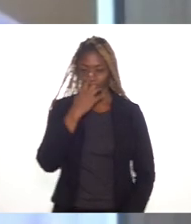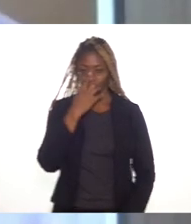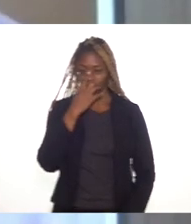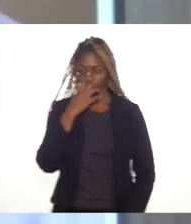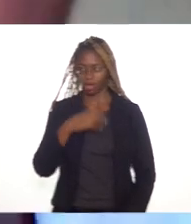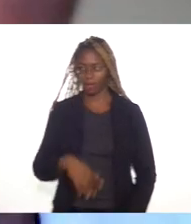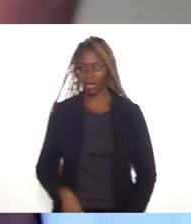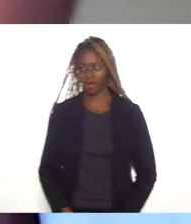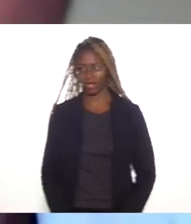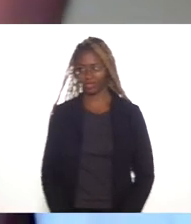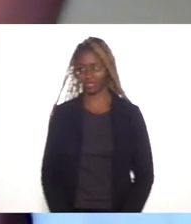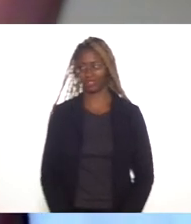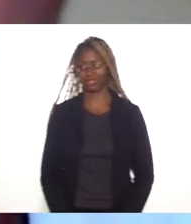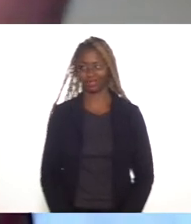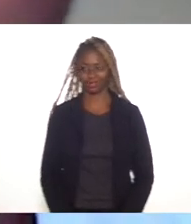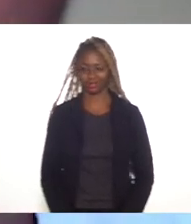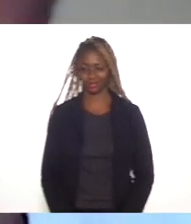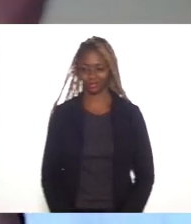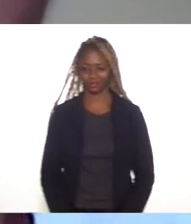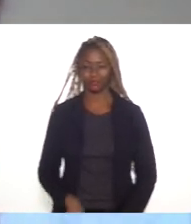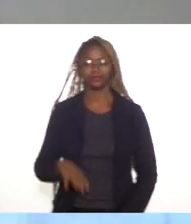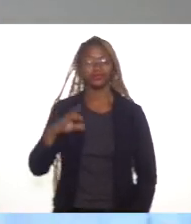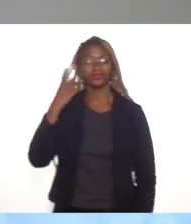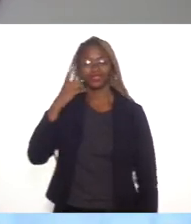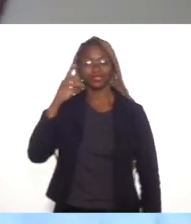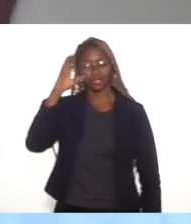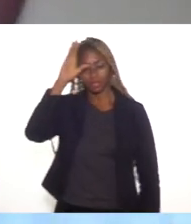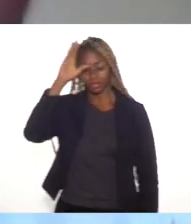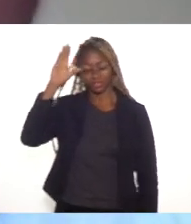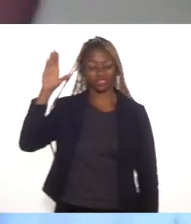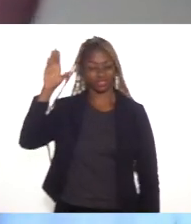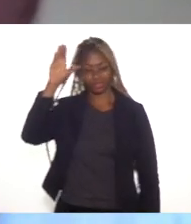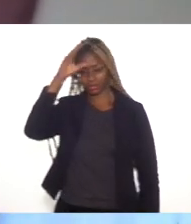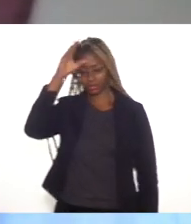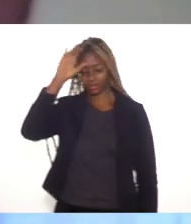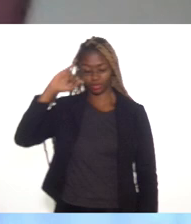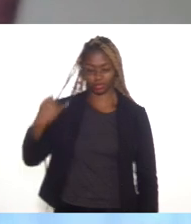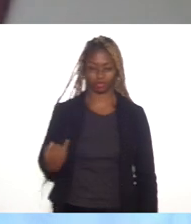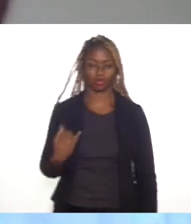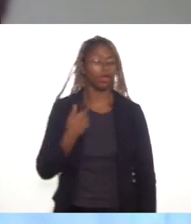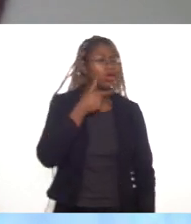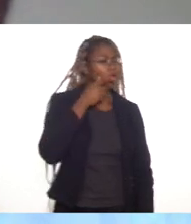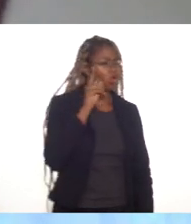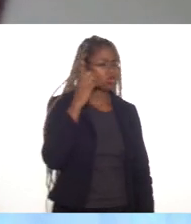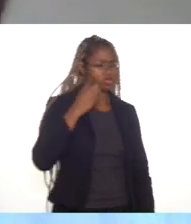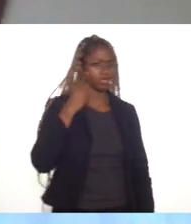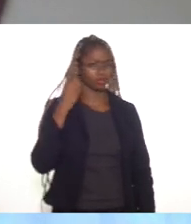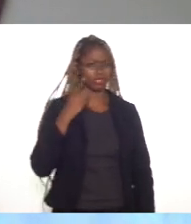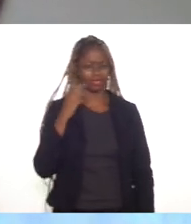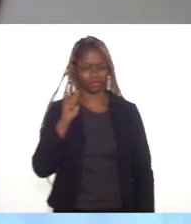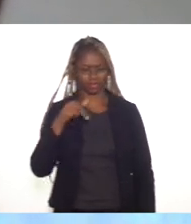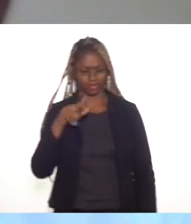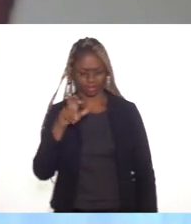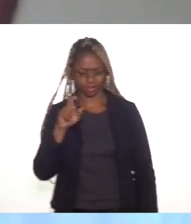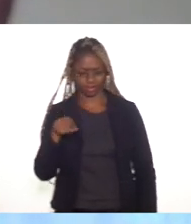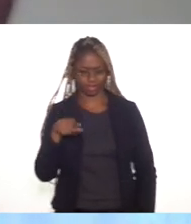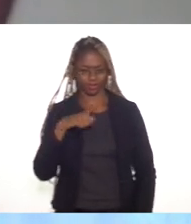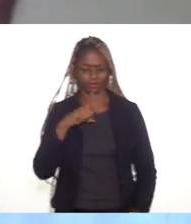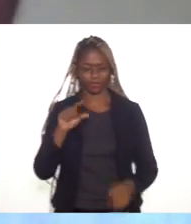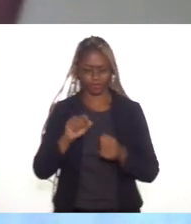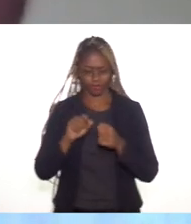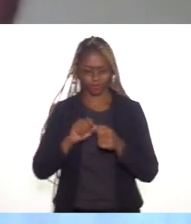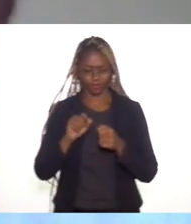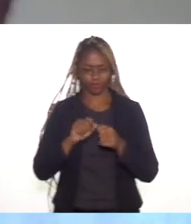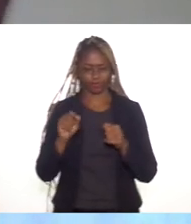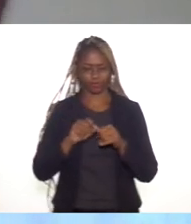Deputada Tiazú? Pois não? Ontem, deputado André Siciliano já tinha feito uma lista dos deputados